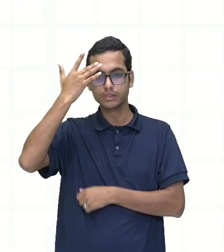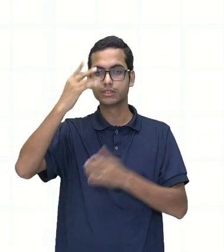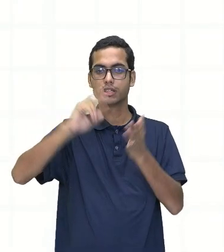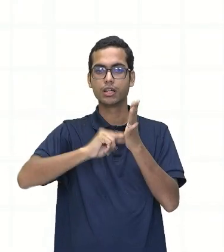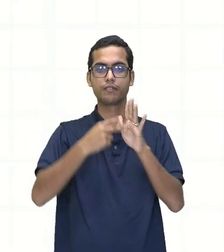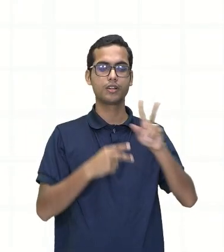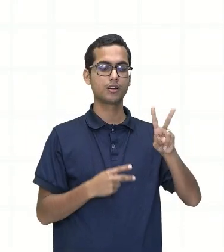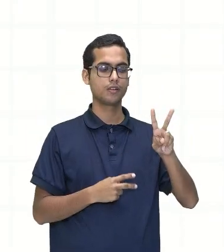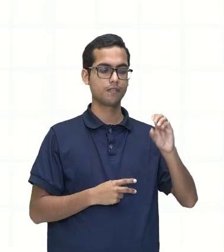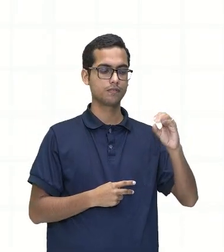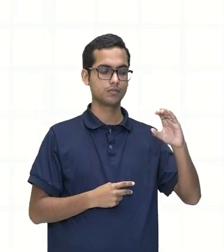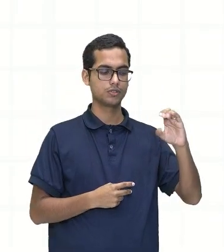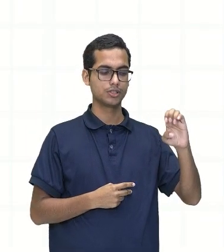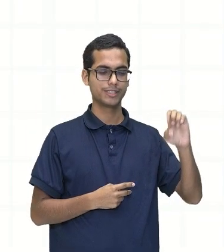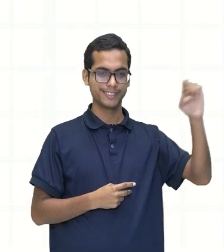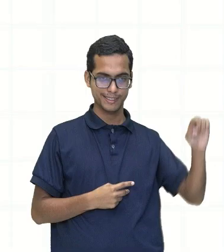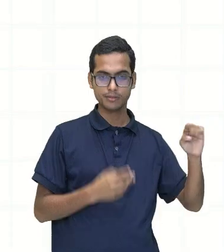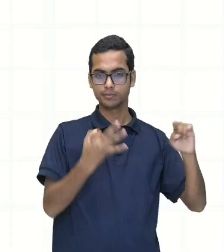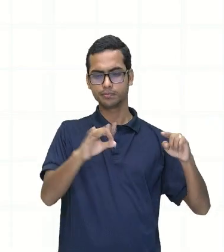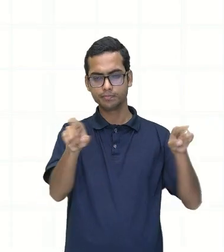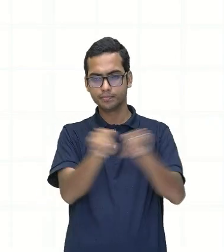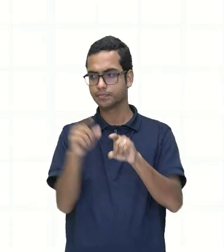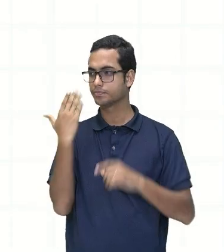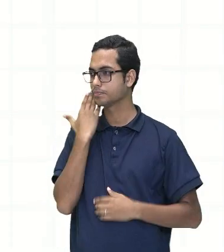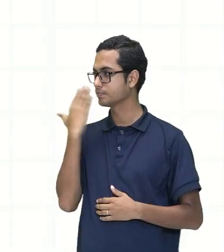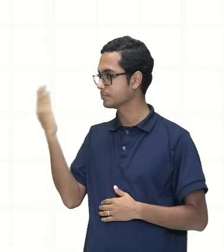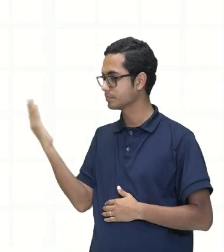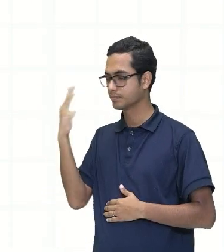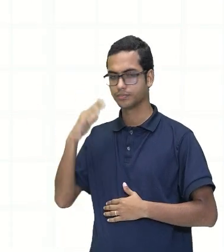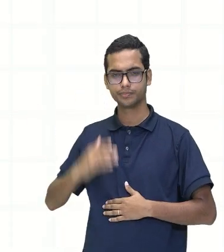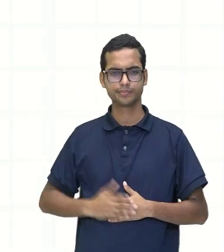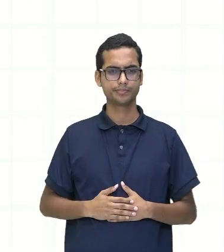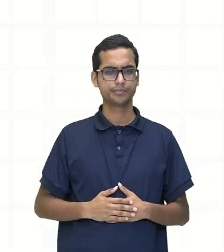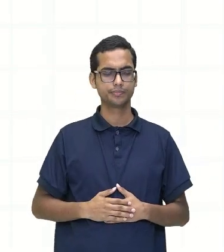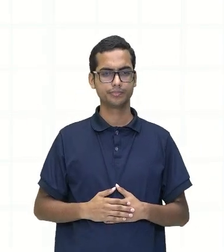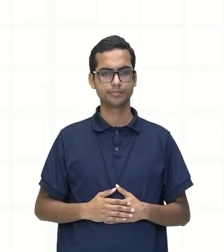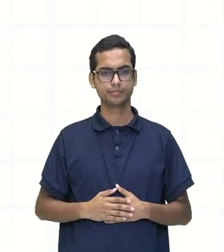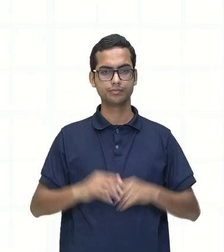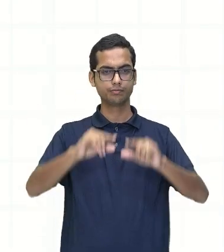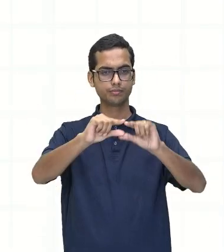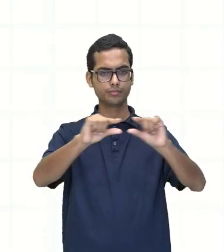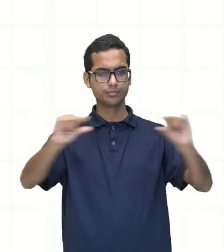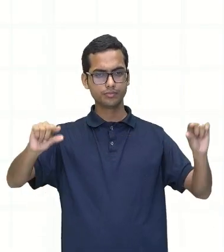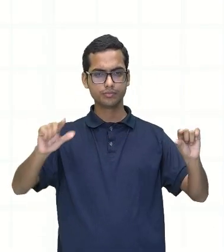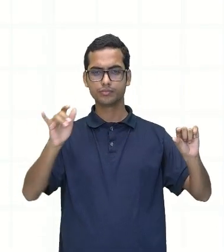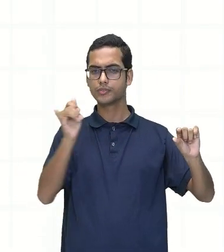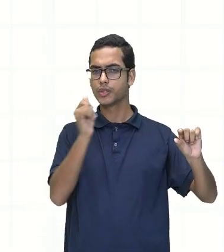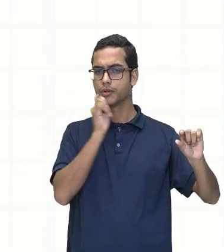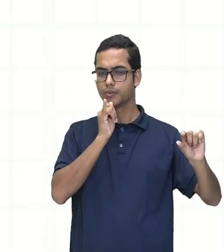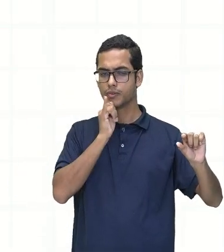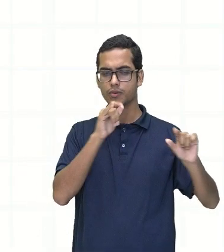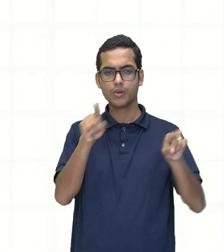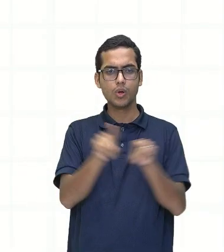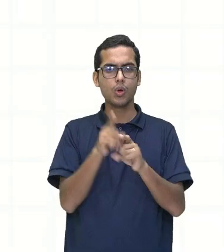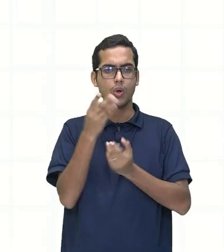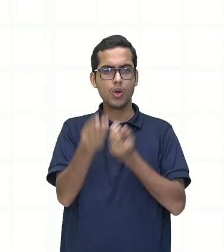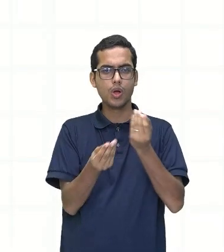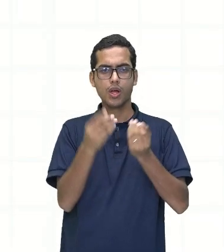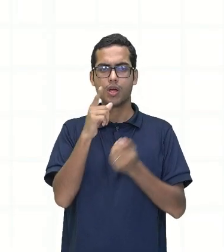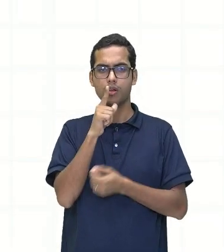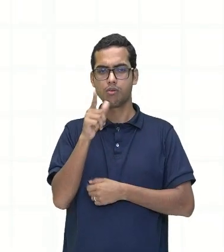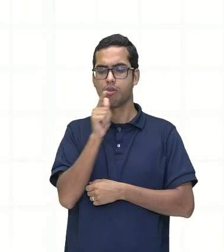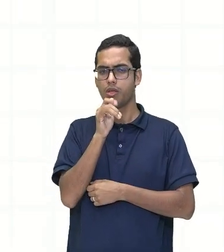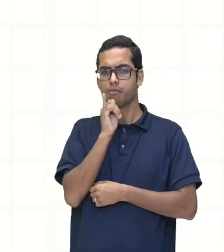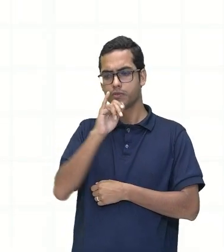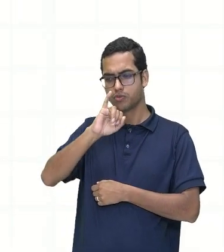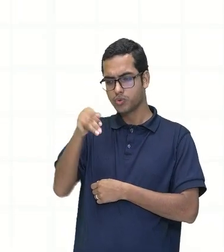fez aquele... Ele está conversando, vamos supor que ele está conversando com João. Ô, João... João é o quem? É a segunda pessoa